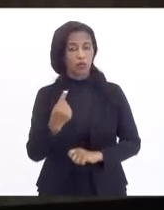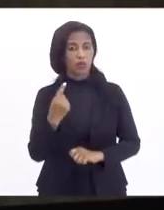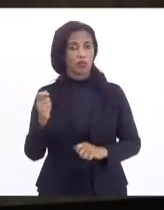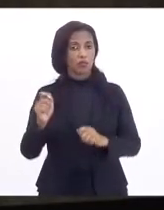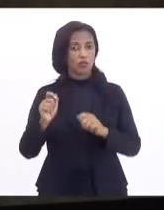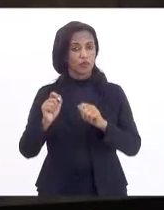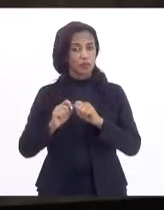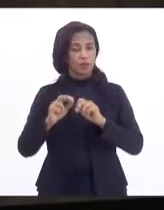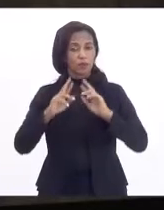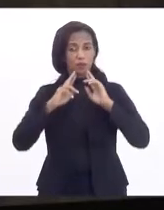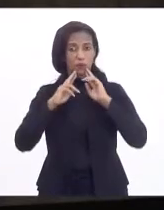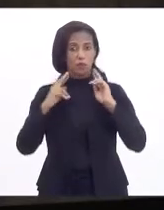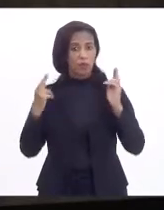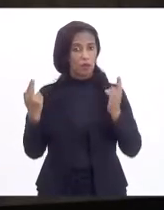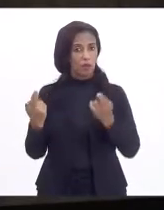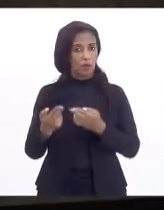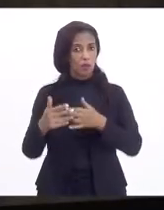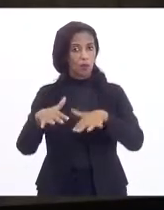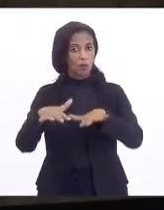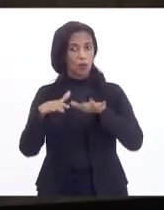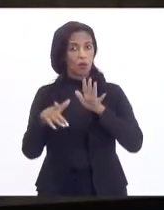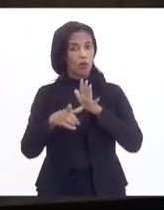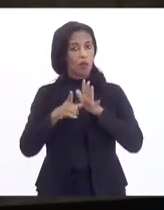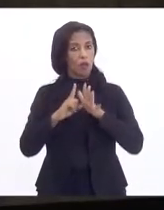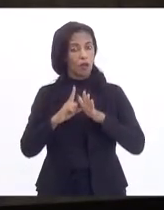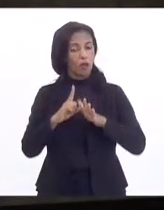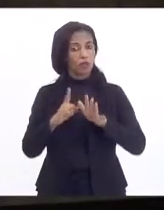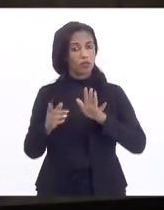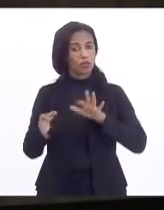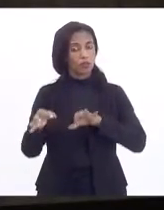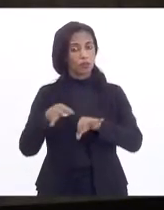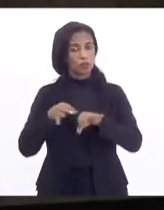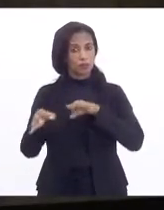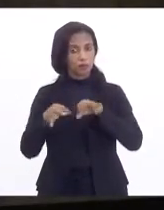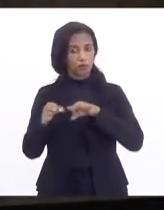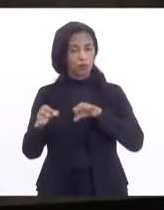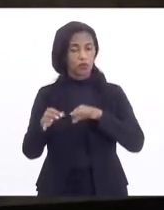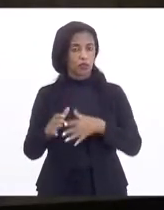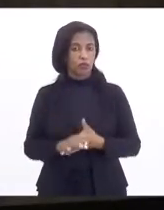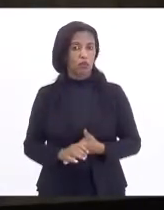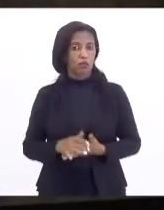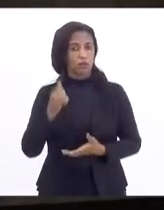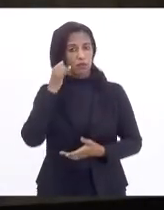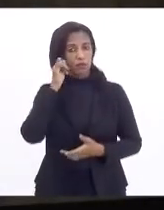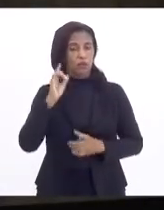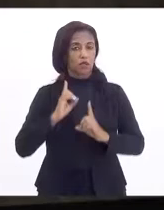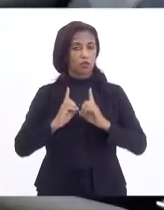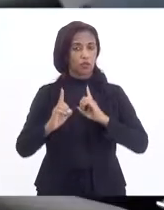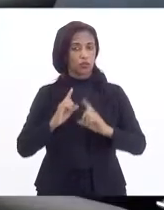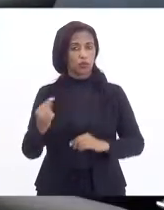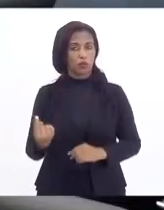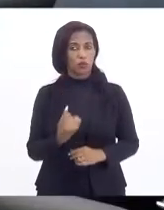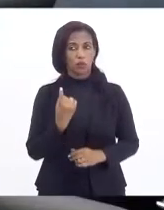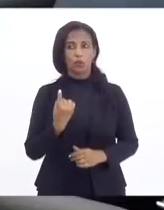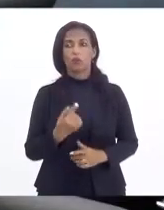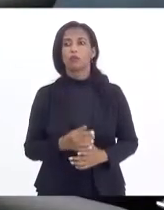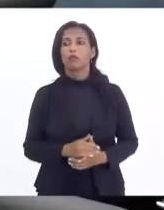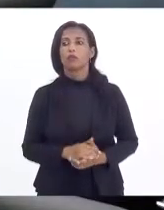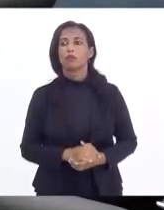uma audiência pública antes desse projeto vir à pauta, já que ele está em discussão única.